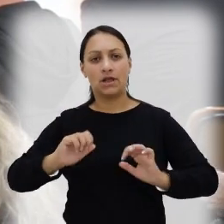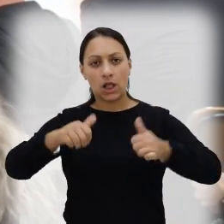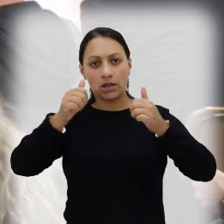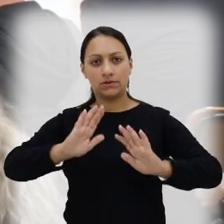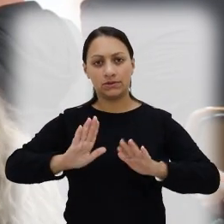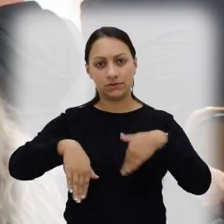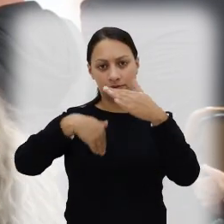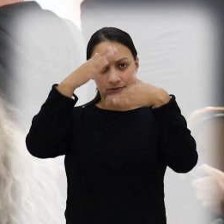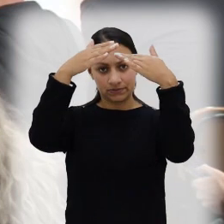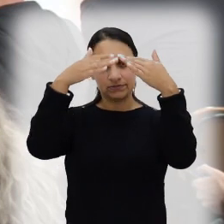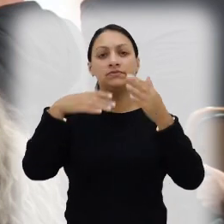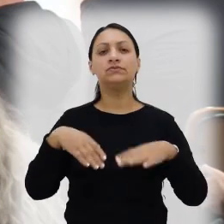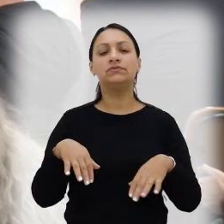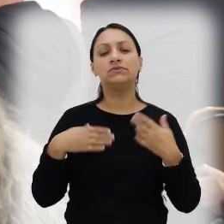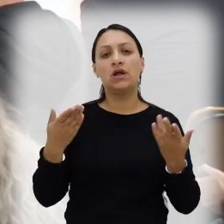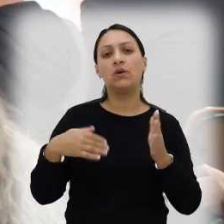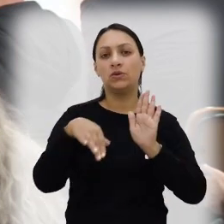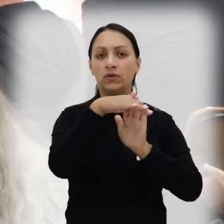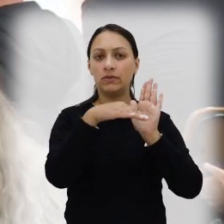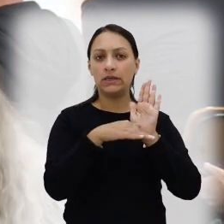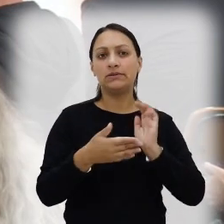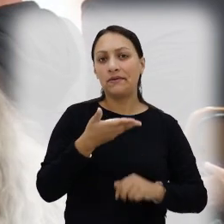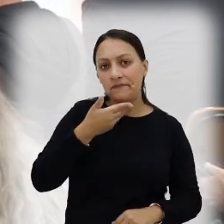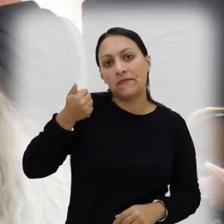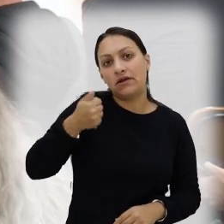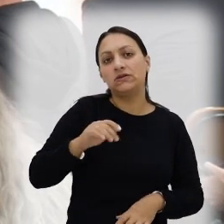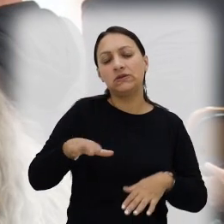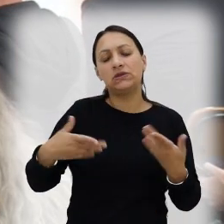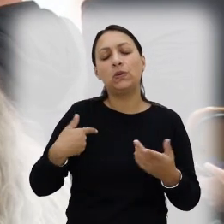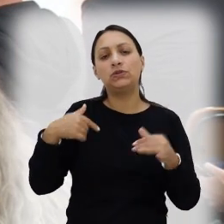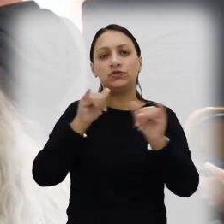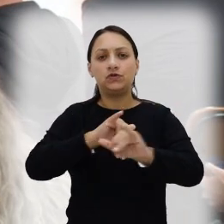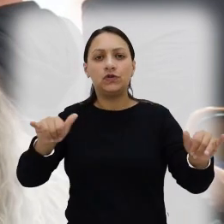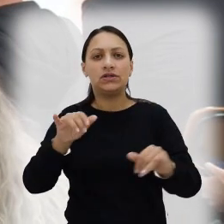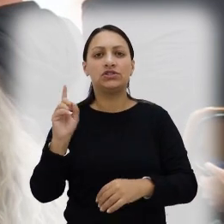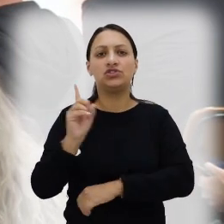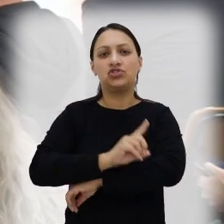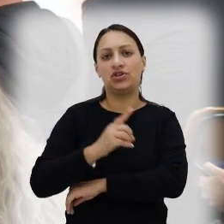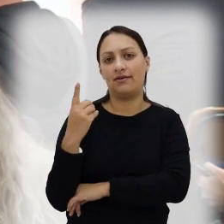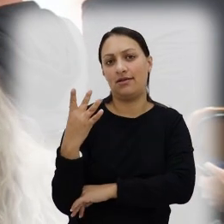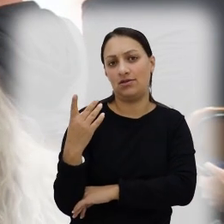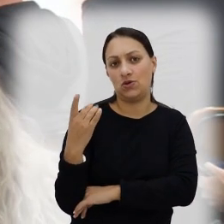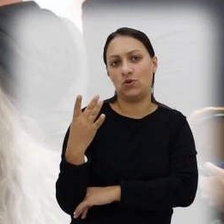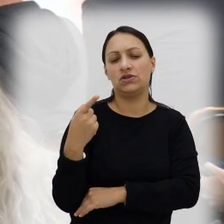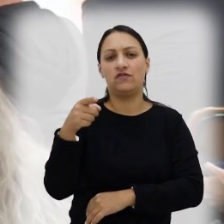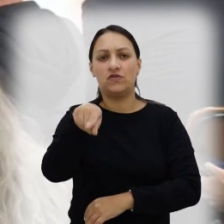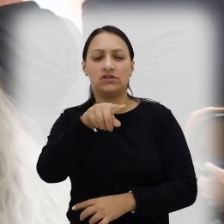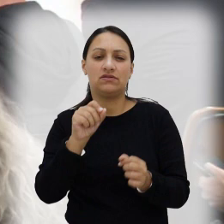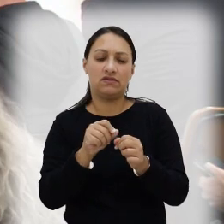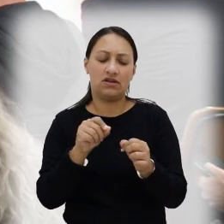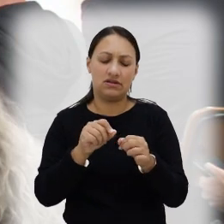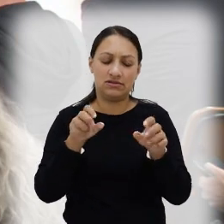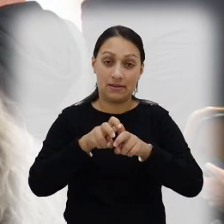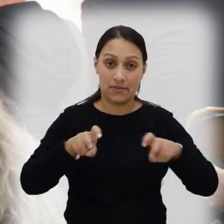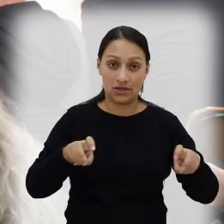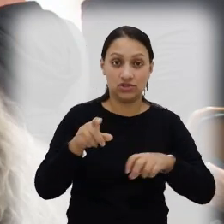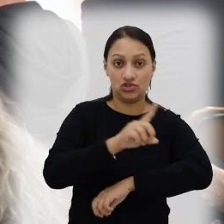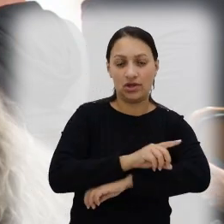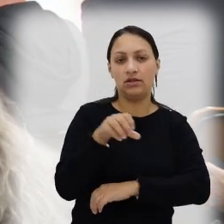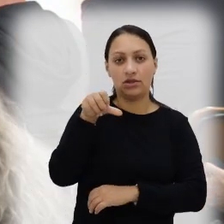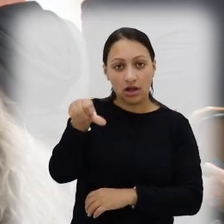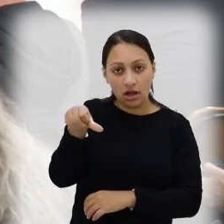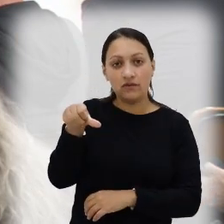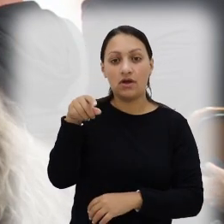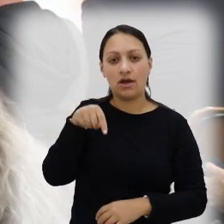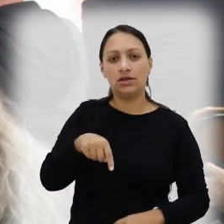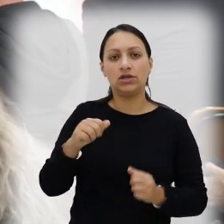desempenho, né, a melhor rampagem dentro do programa. E a divulgação é só dia 14. Então, vocês fazem a banca no dia 9,